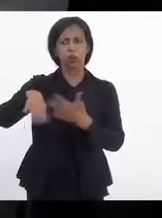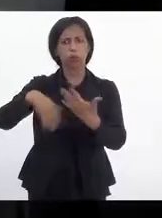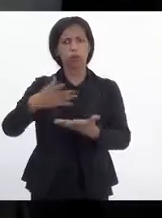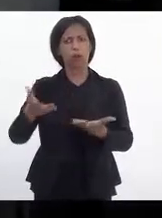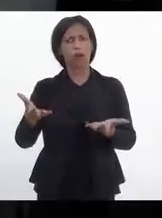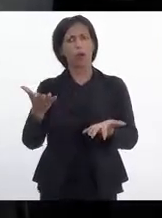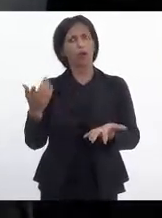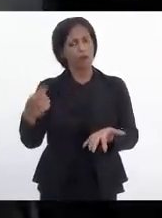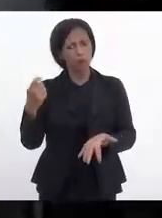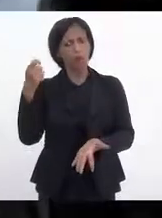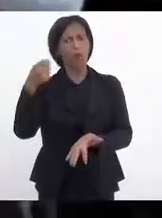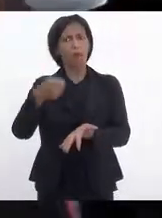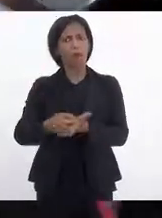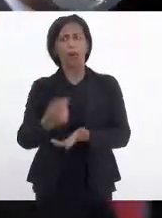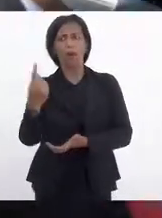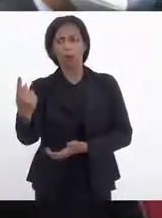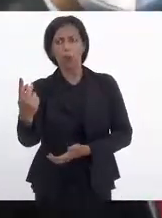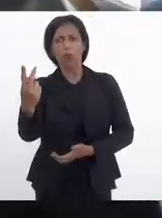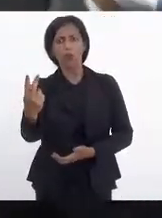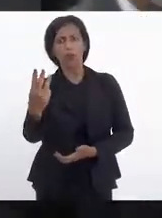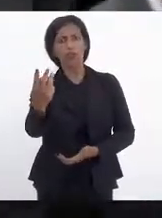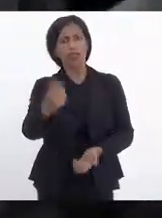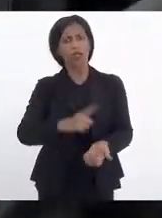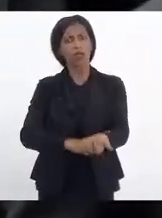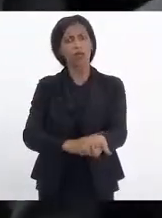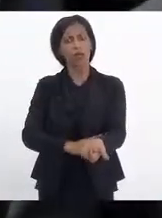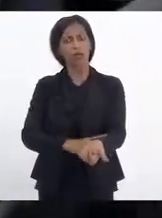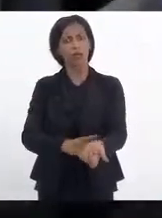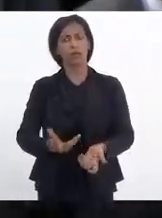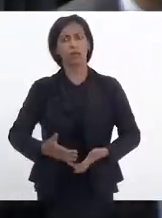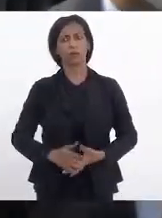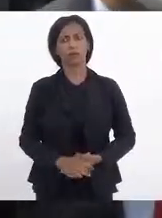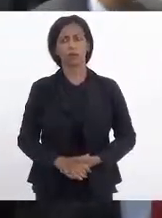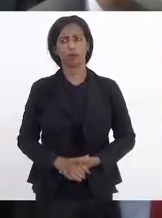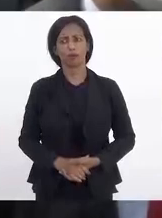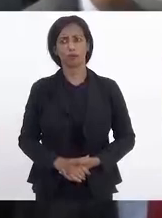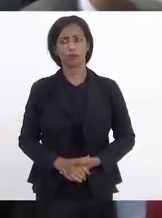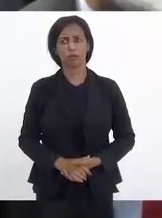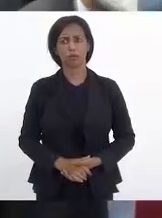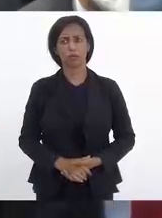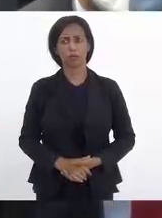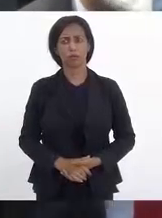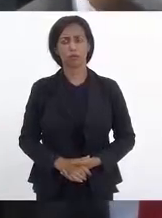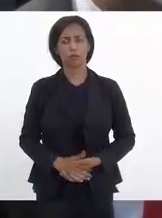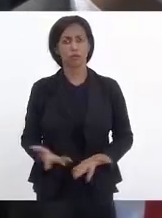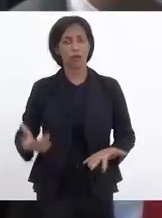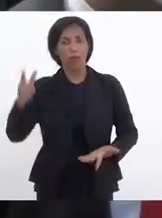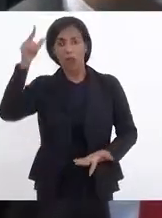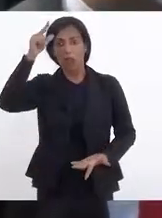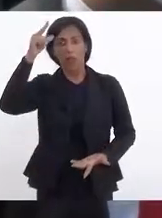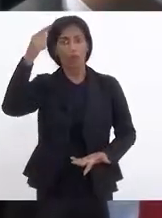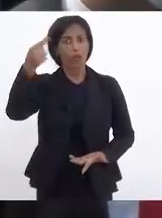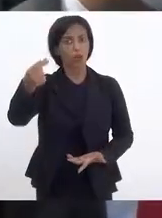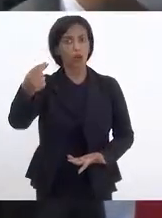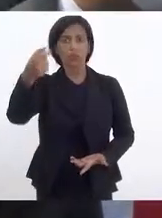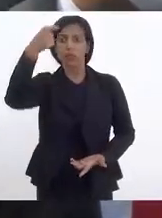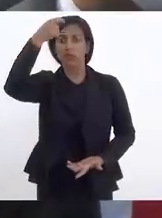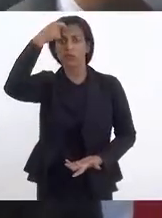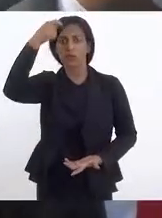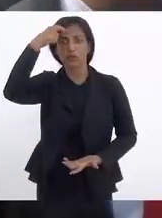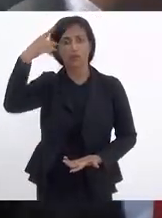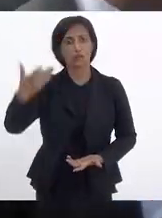vamos pagar por um dois três exaltados e é uma questão de lógica e de bom